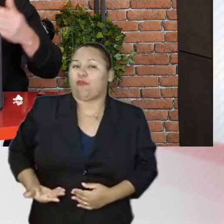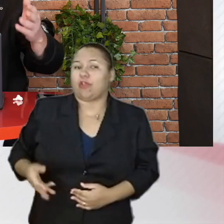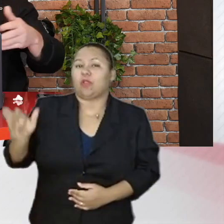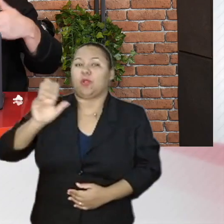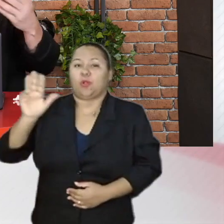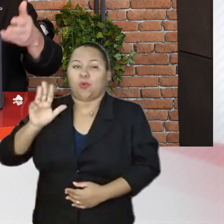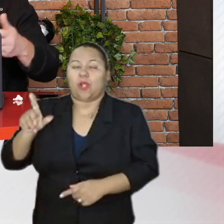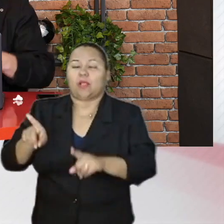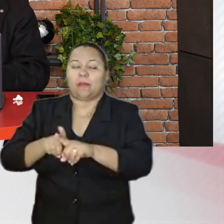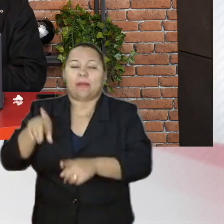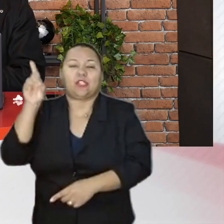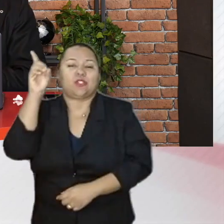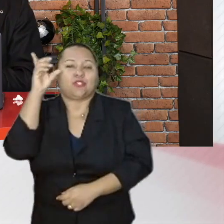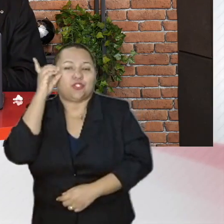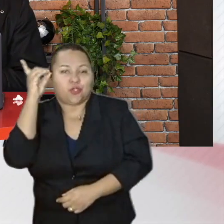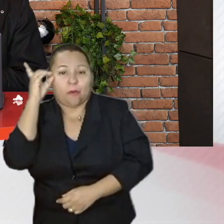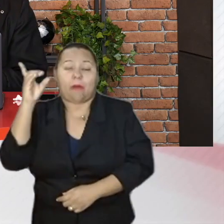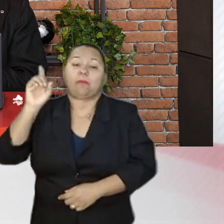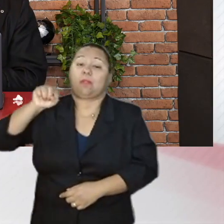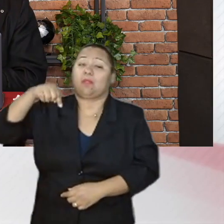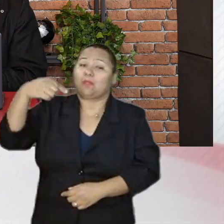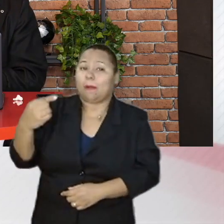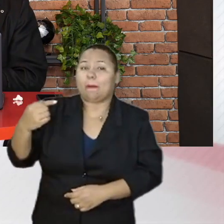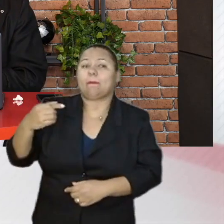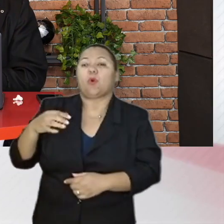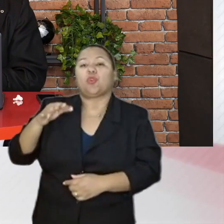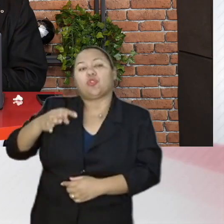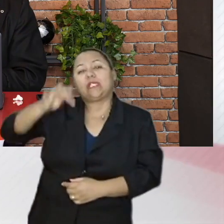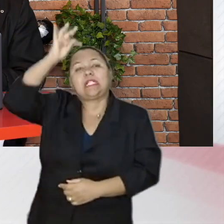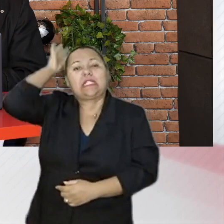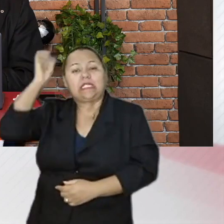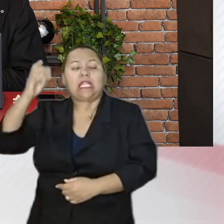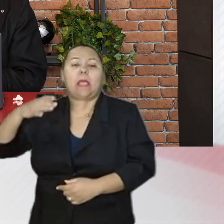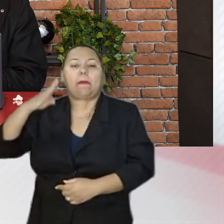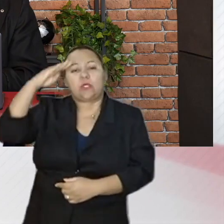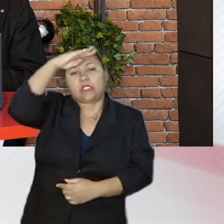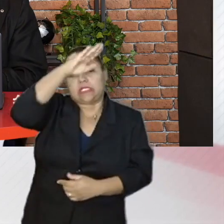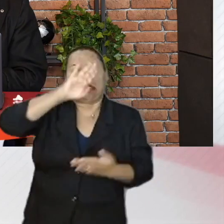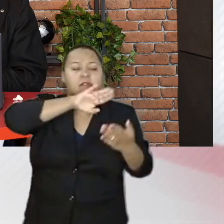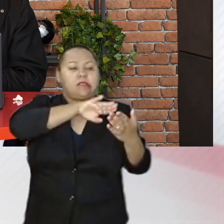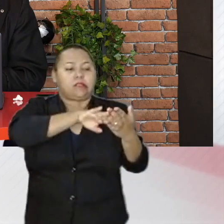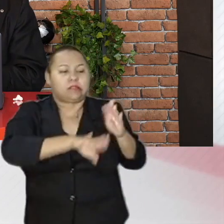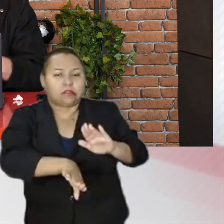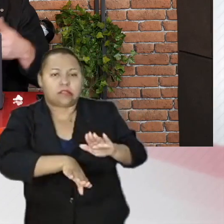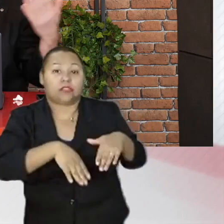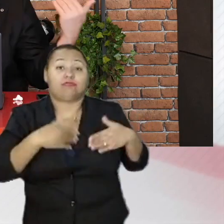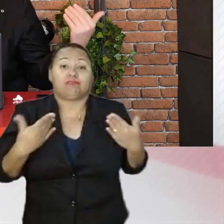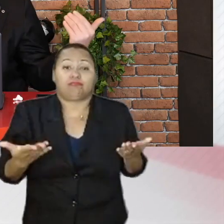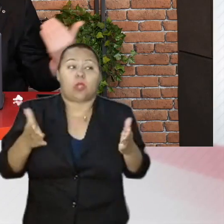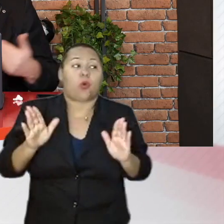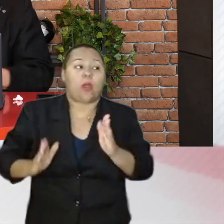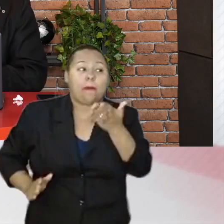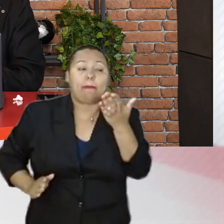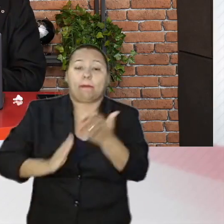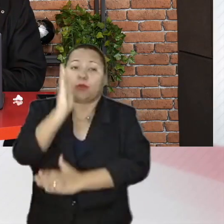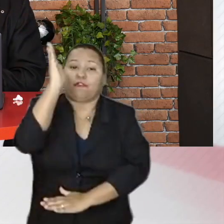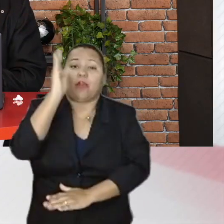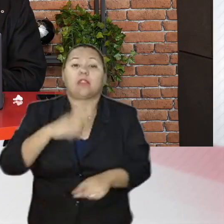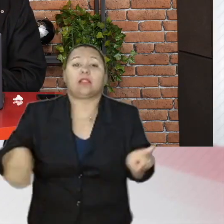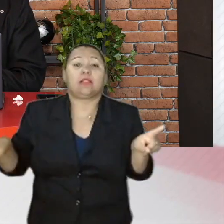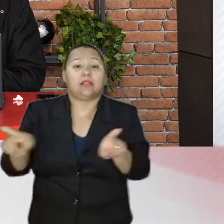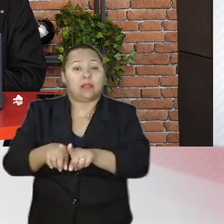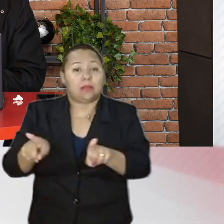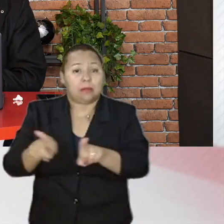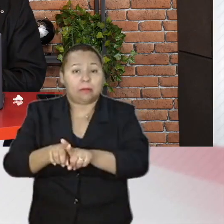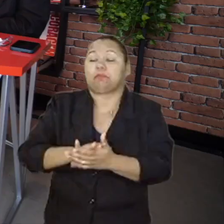com a entrada do Temer e Bolsonaro eles tiraram, e foi uma medida muito importante que foi aprovada, assim como também o projeto da